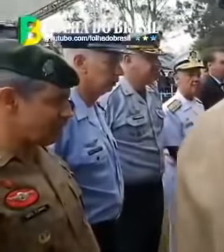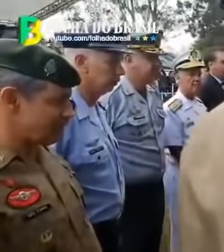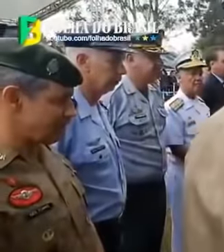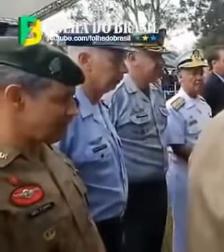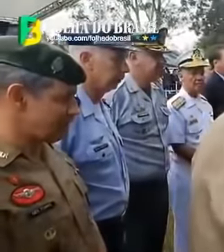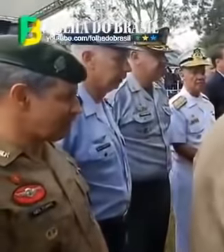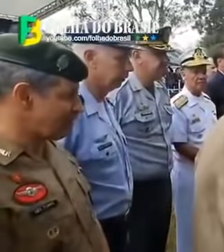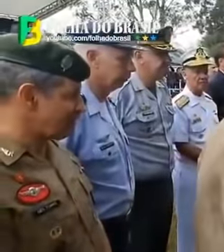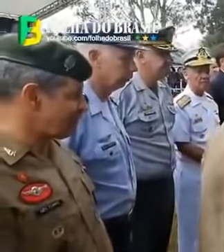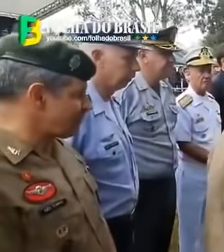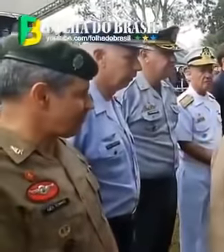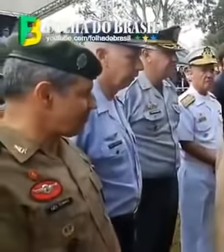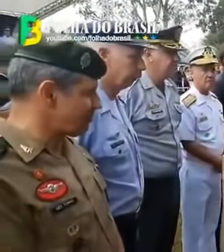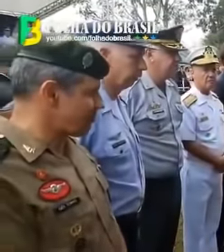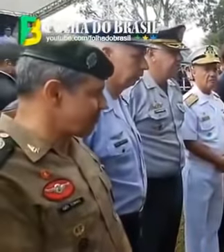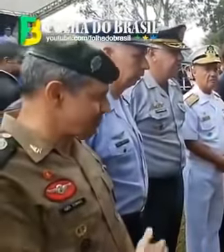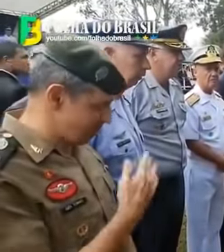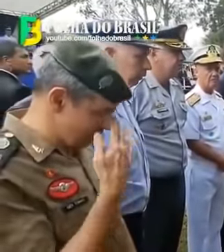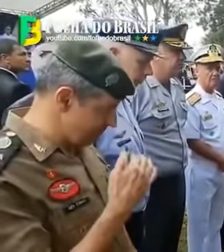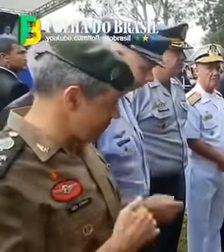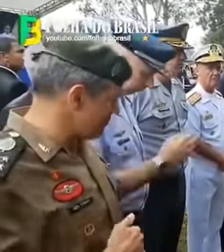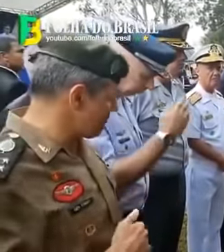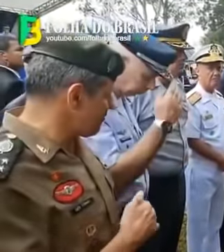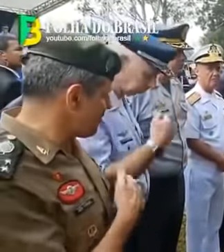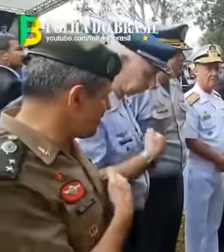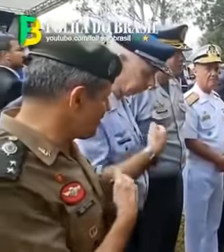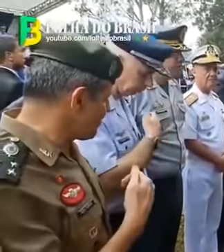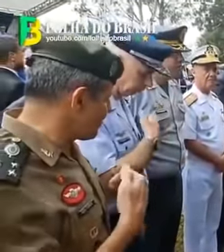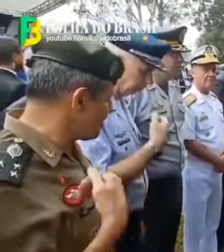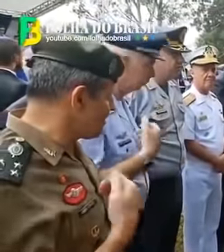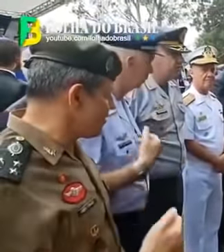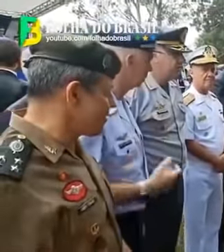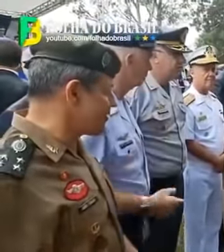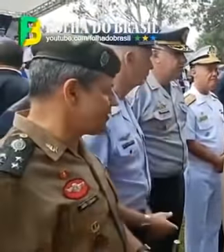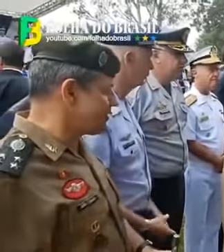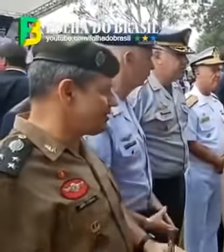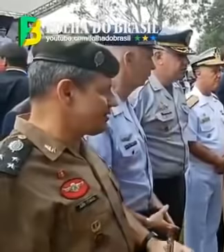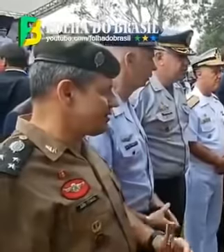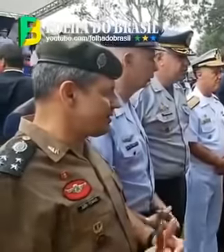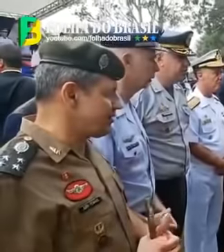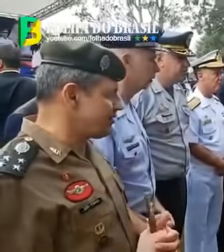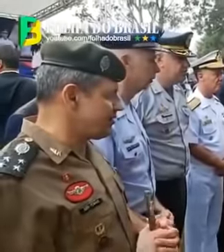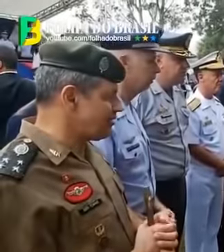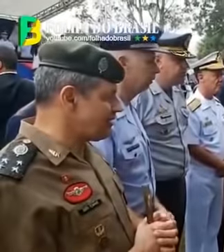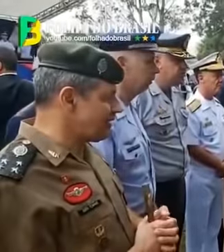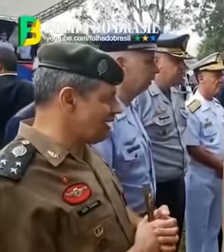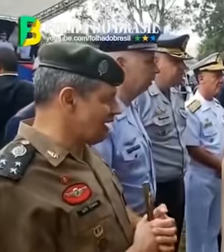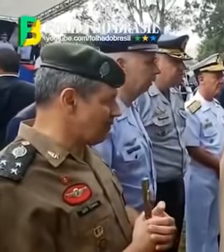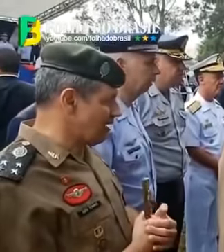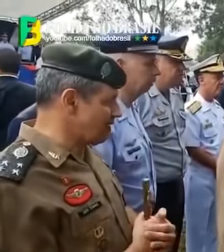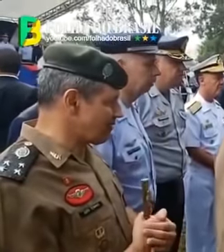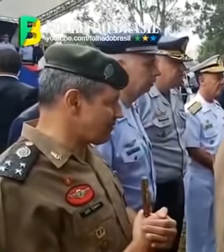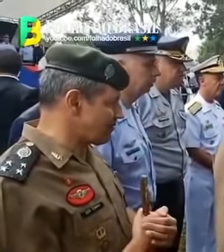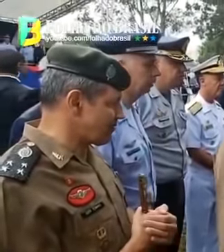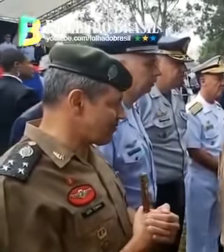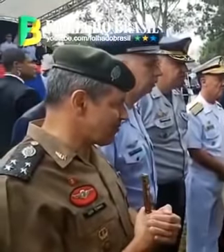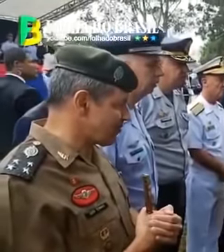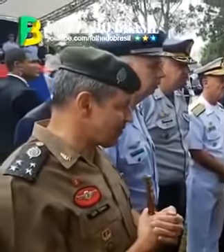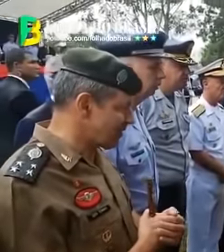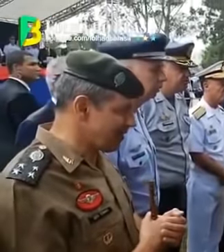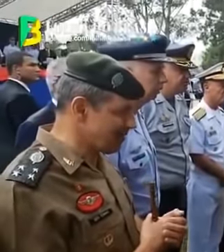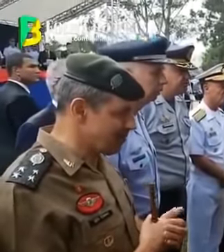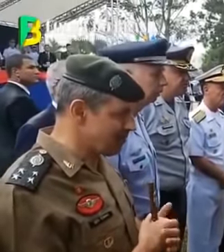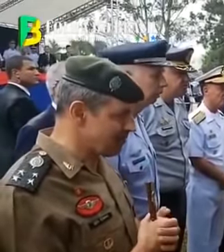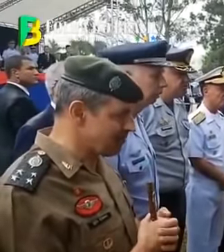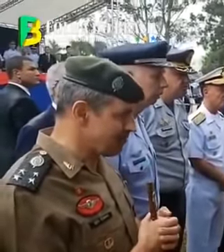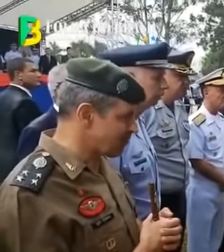Abençoe-vos este Deus Todo-Poderoso, o Pai, o Filho e o Espírito Santo. Amém.